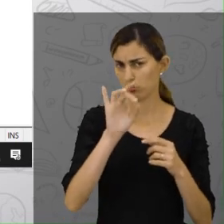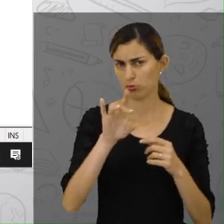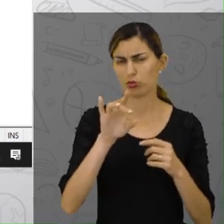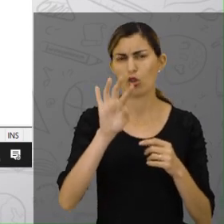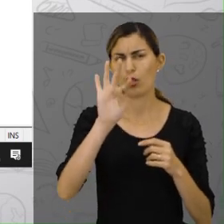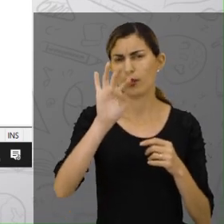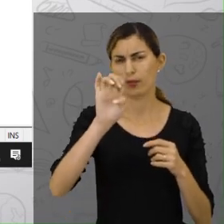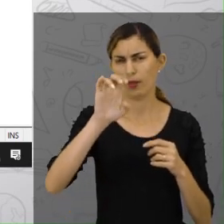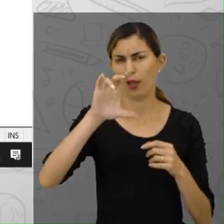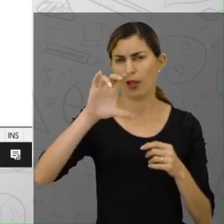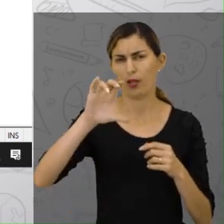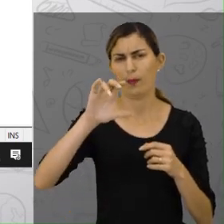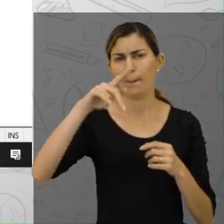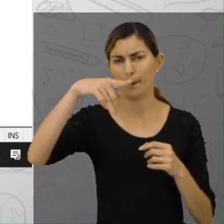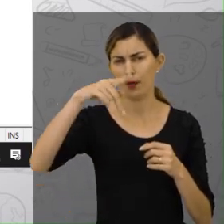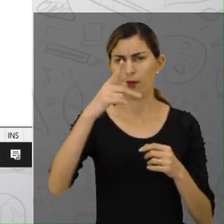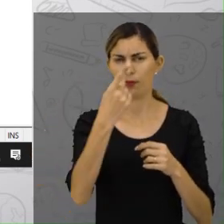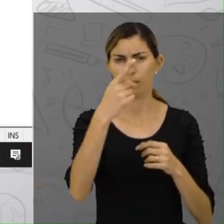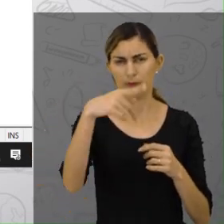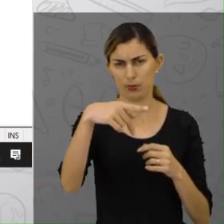apenas a tag PHP